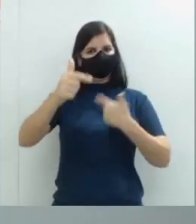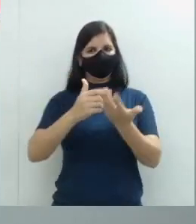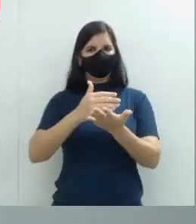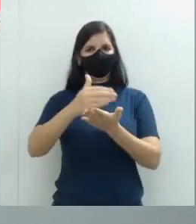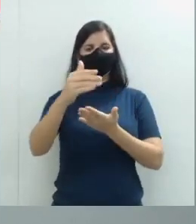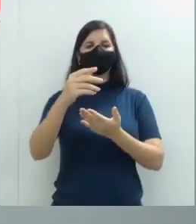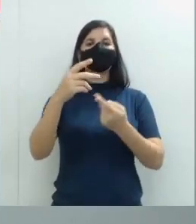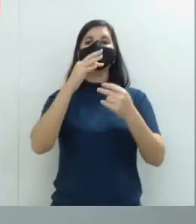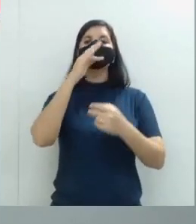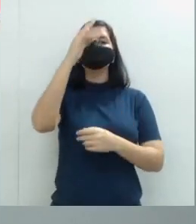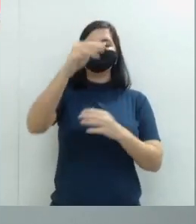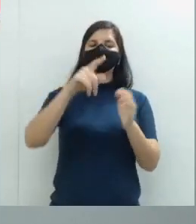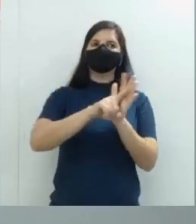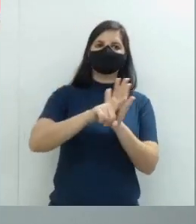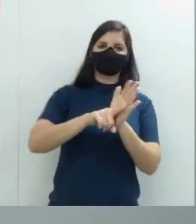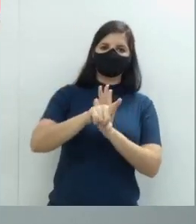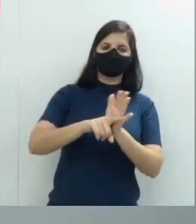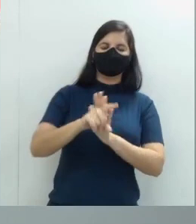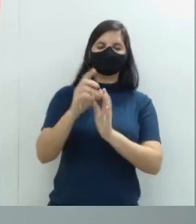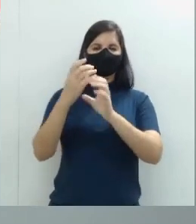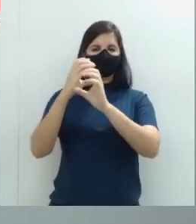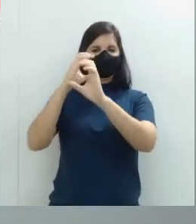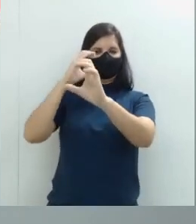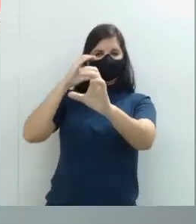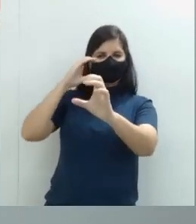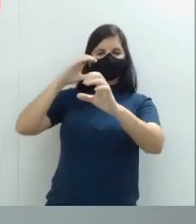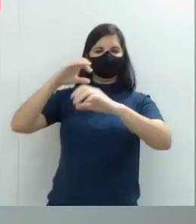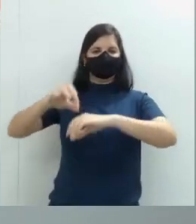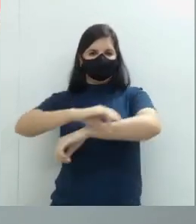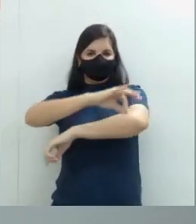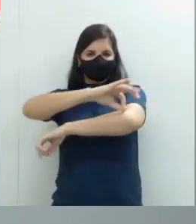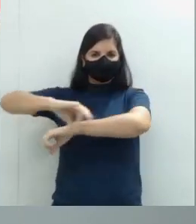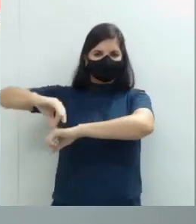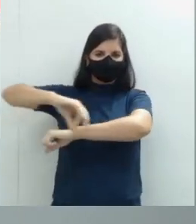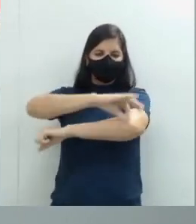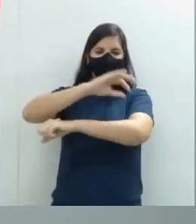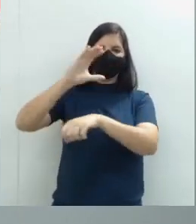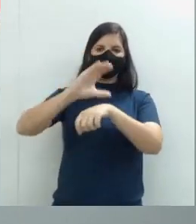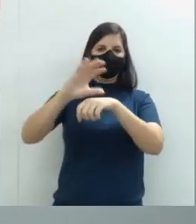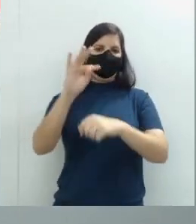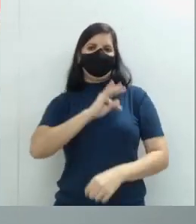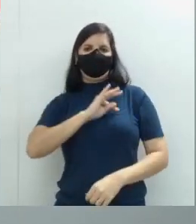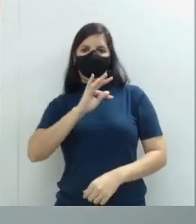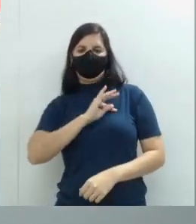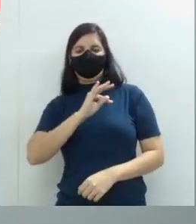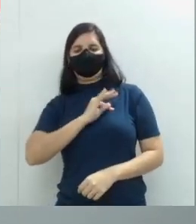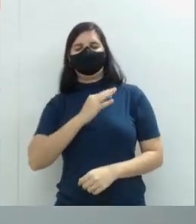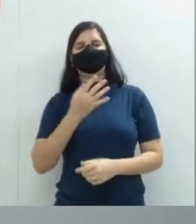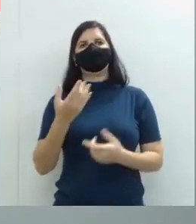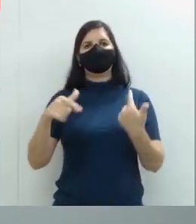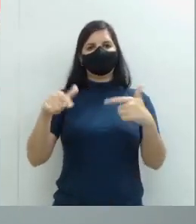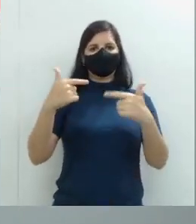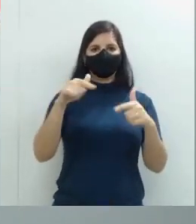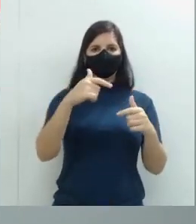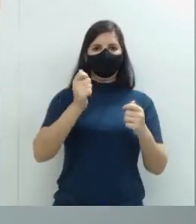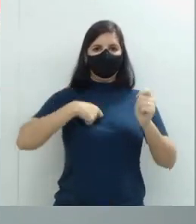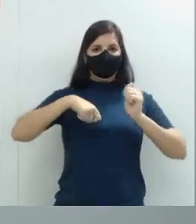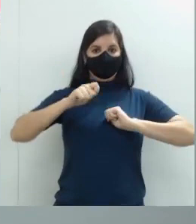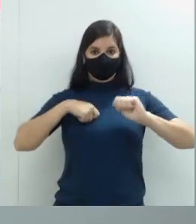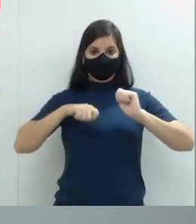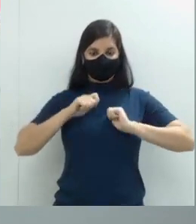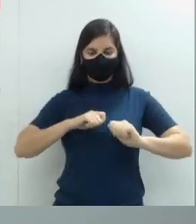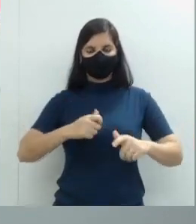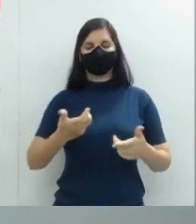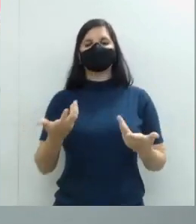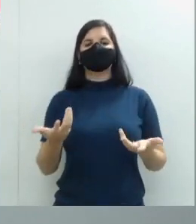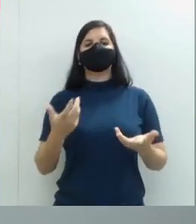um pesquisador, se você vai ser um engenheiro, um arquiteto, se você vai fazer um curso técnico, se você vai trabalhar na área de administração, se